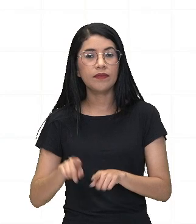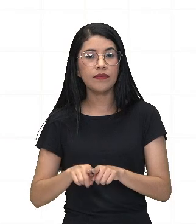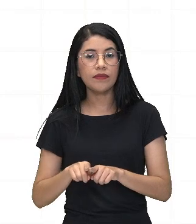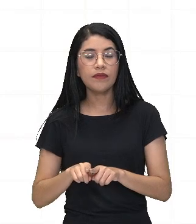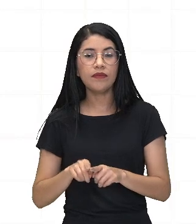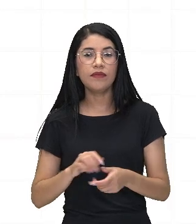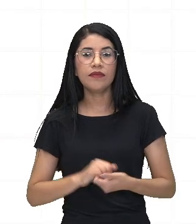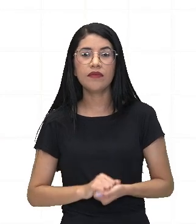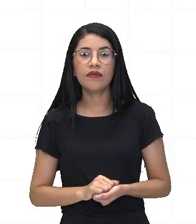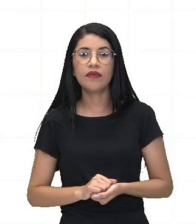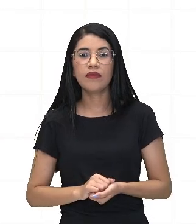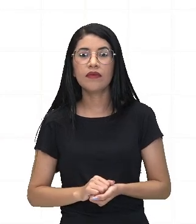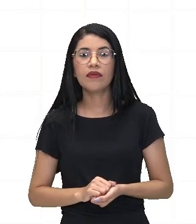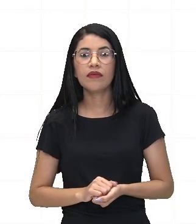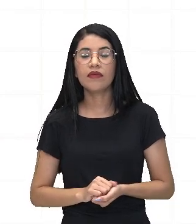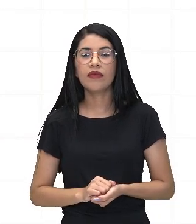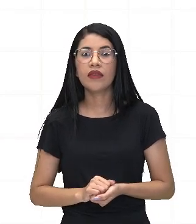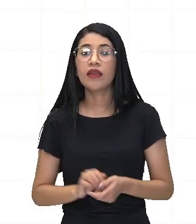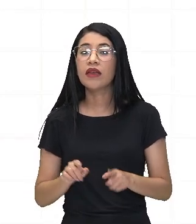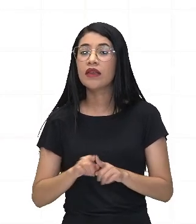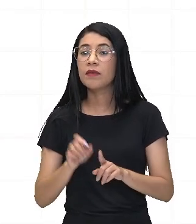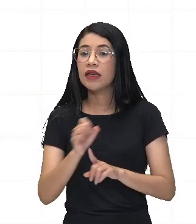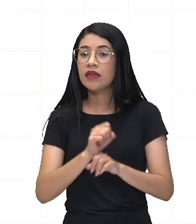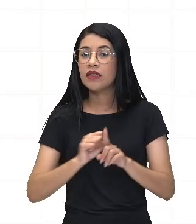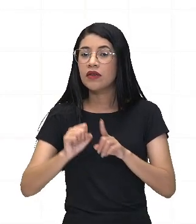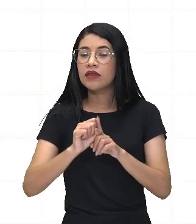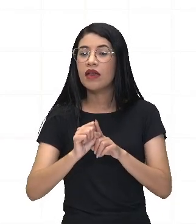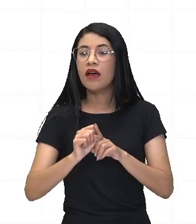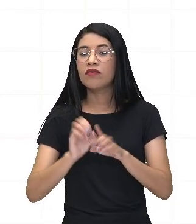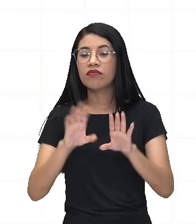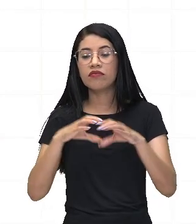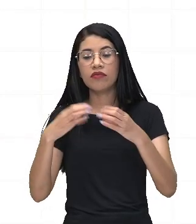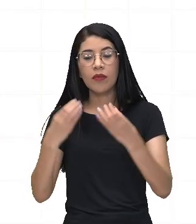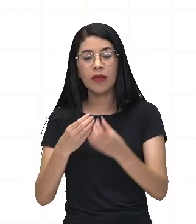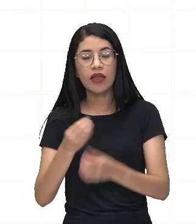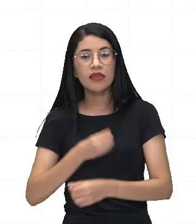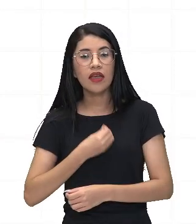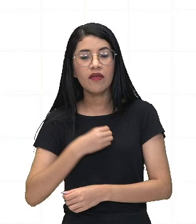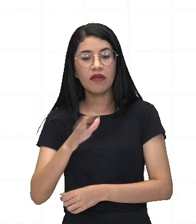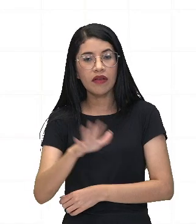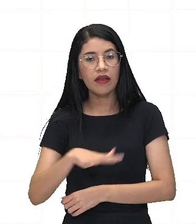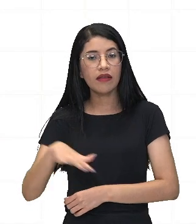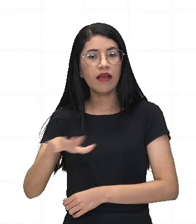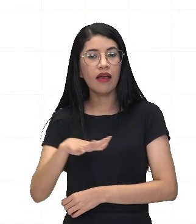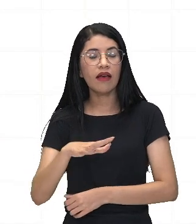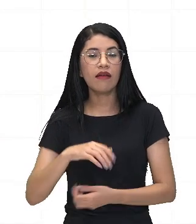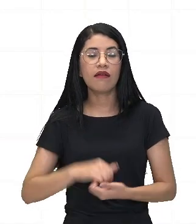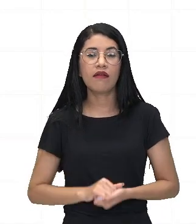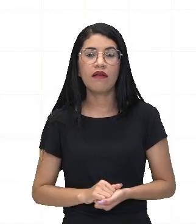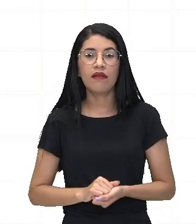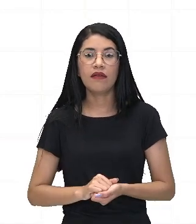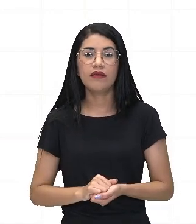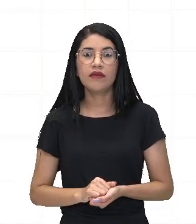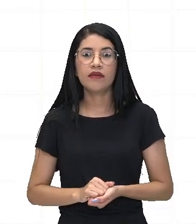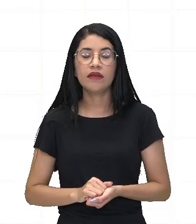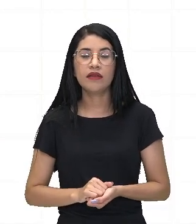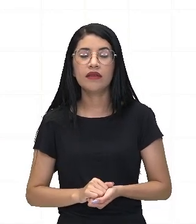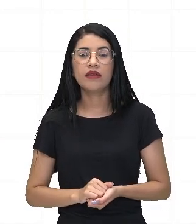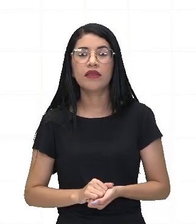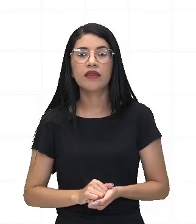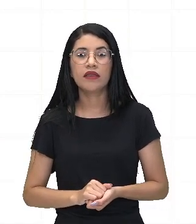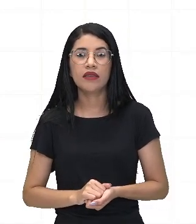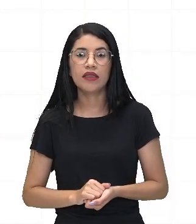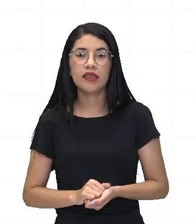desenvolvendo, né? E sociais das comunidades locais. Então, no Brasil, nós temos